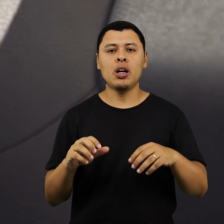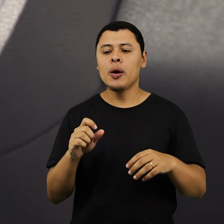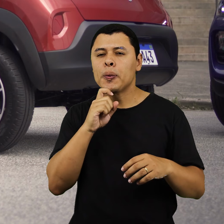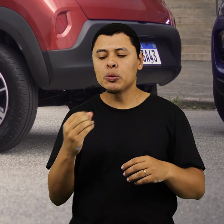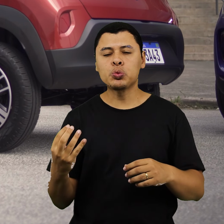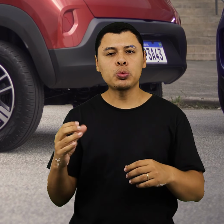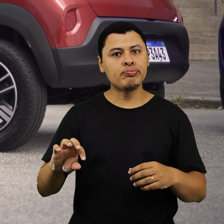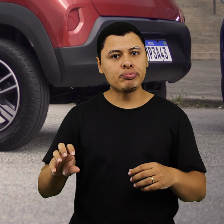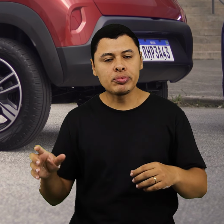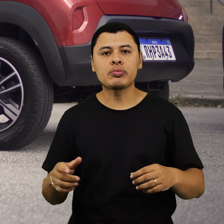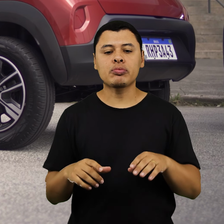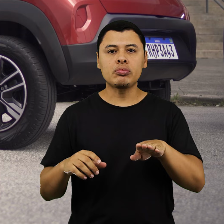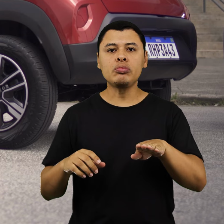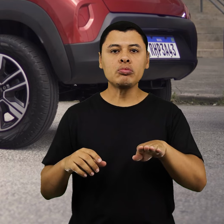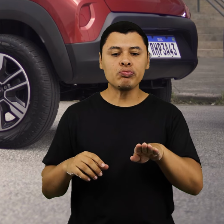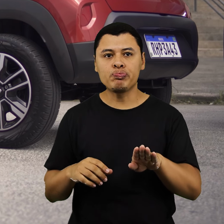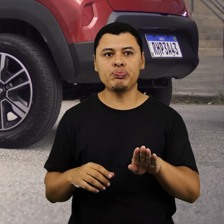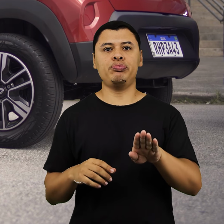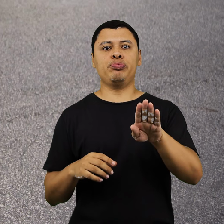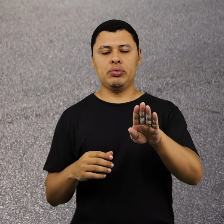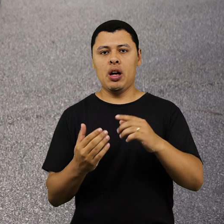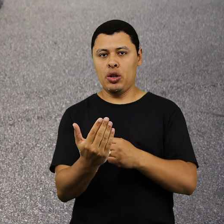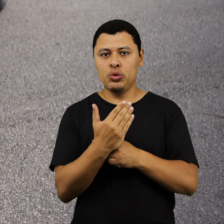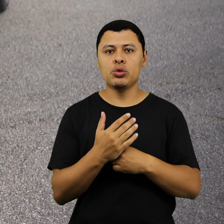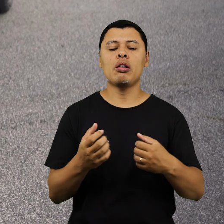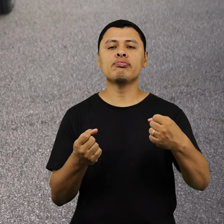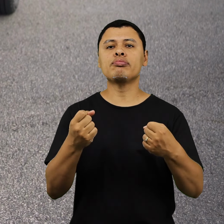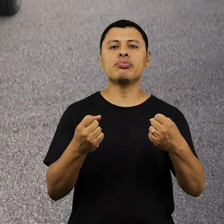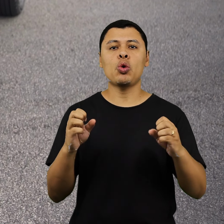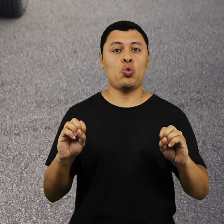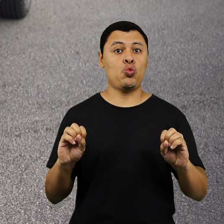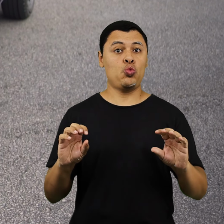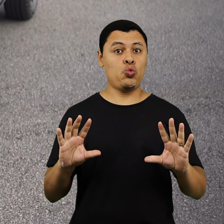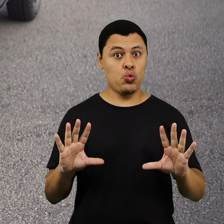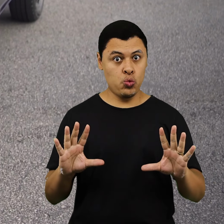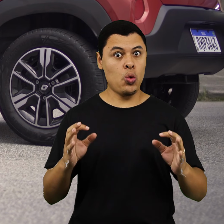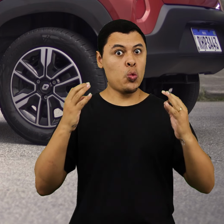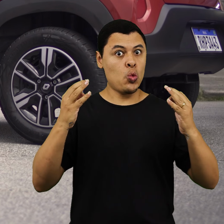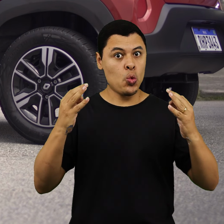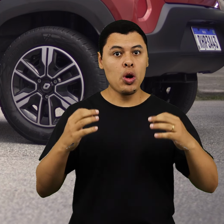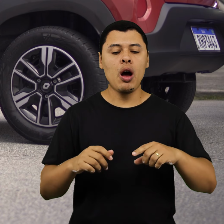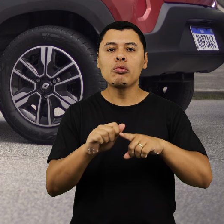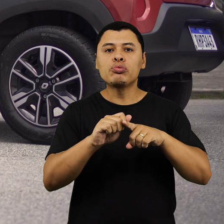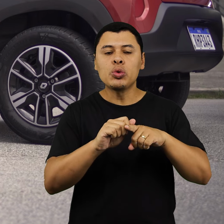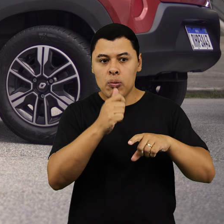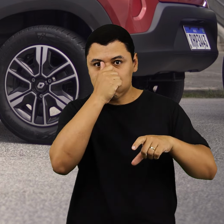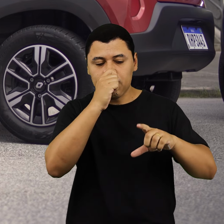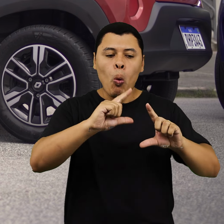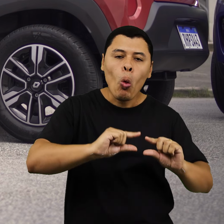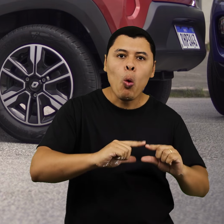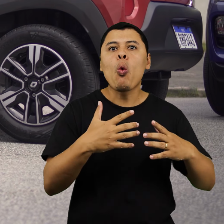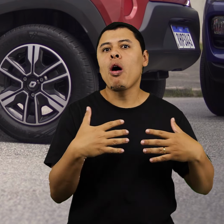ar-condicionado manual, assistente de partida em rampa, controle de estabilidade, luz de DRL, monitor de pressão dos pneus e sistema